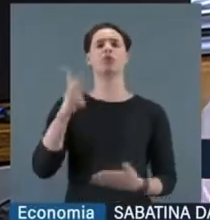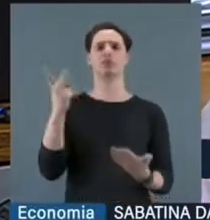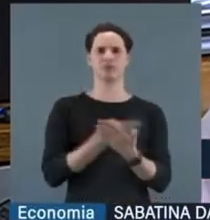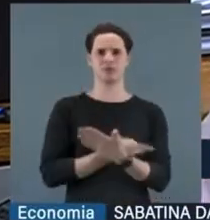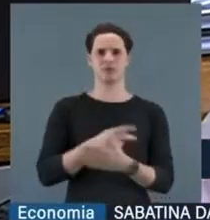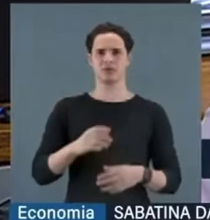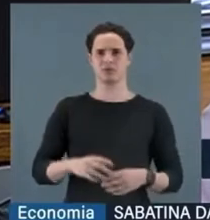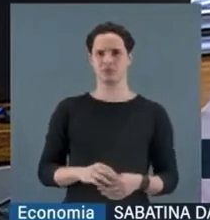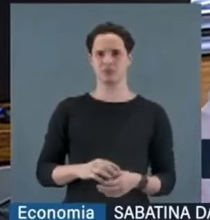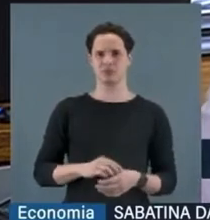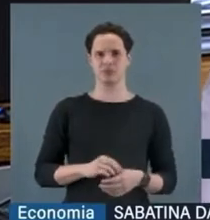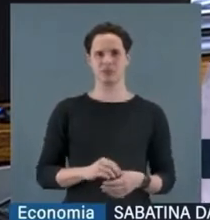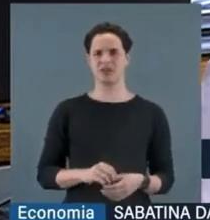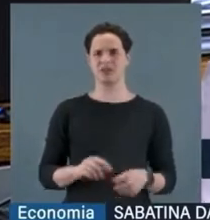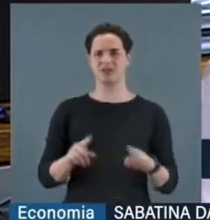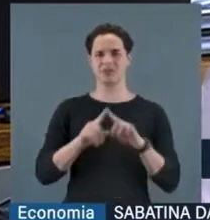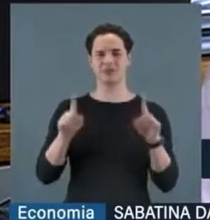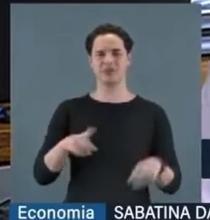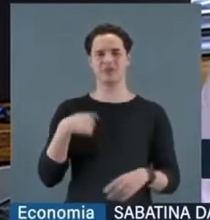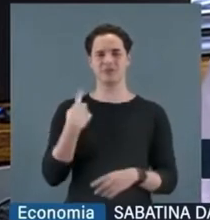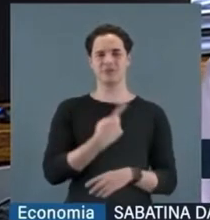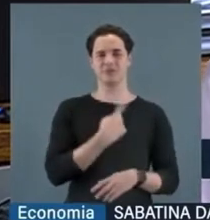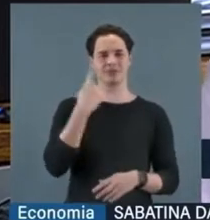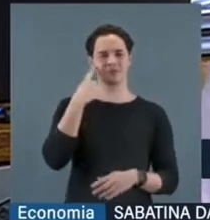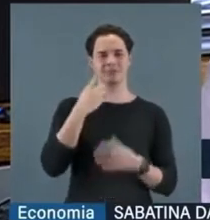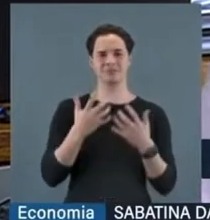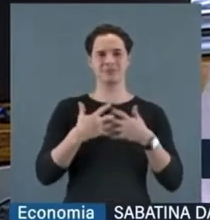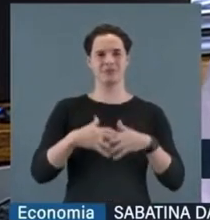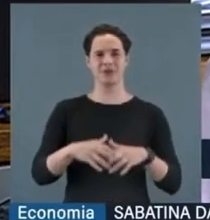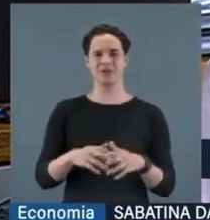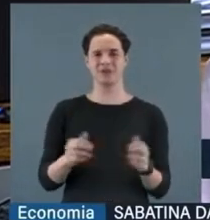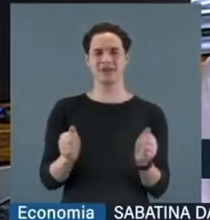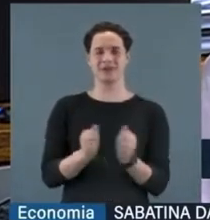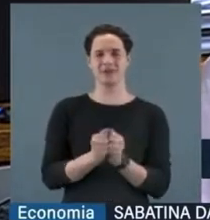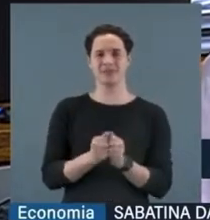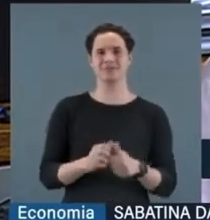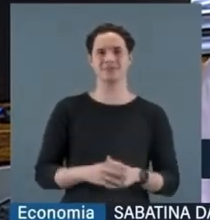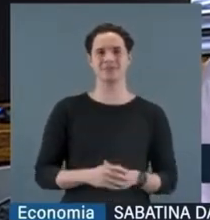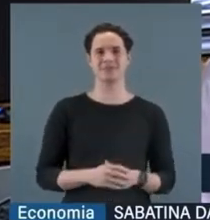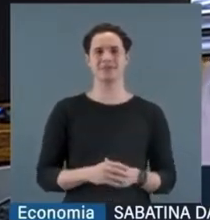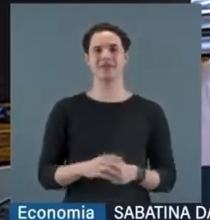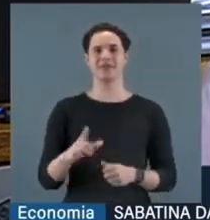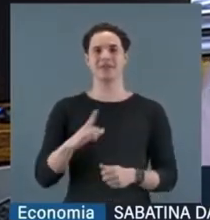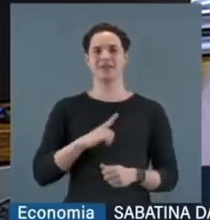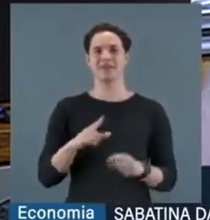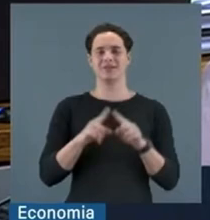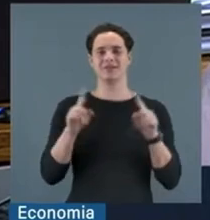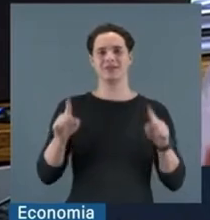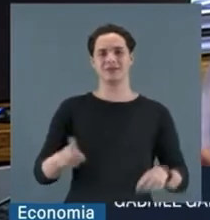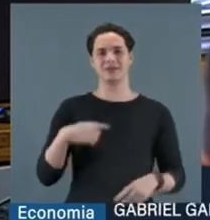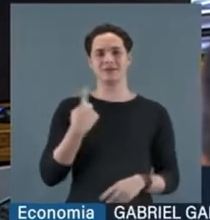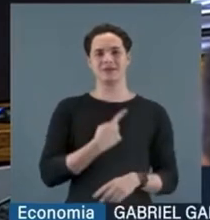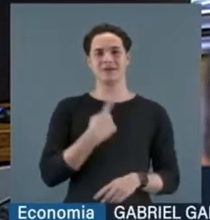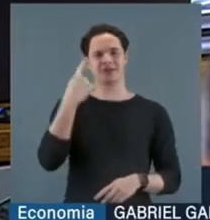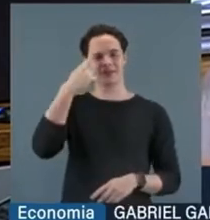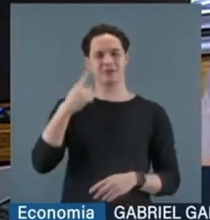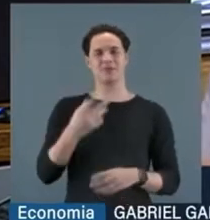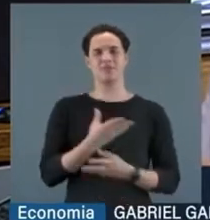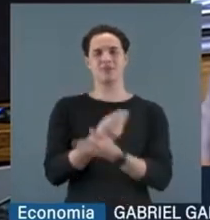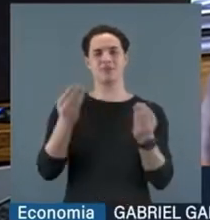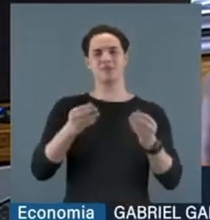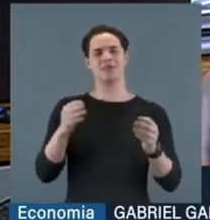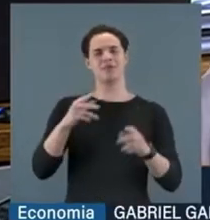creio em Deus e muitos cristãos no nosso Brasil oravam